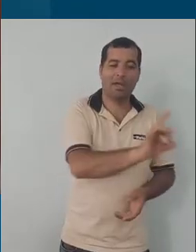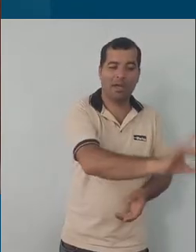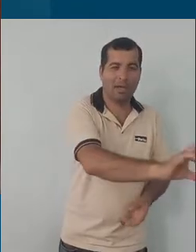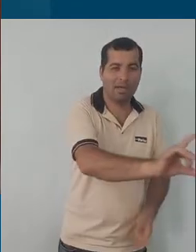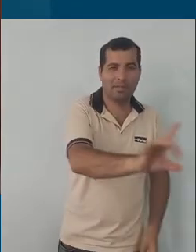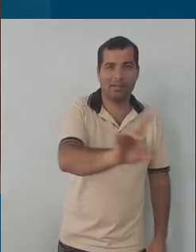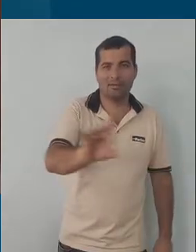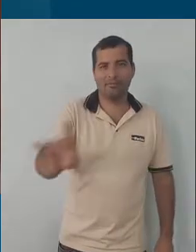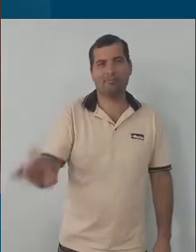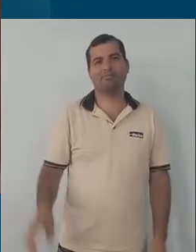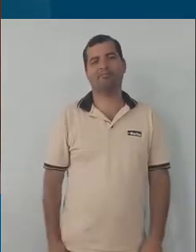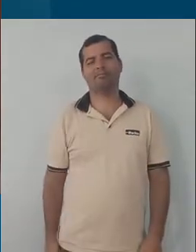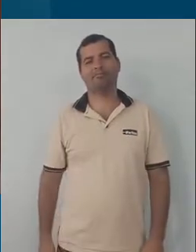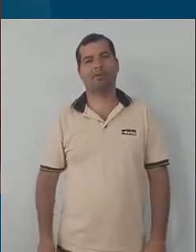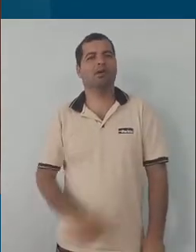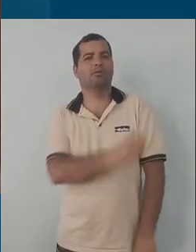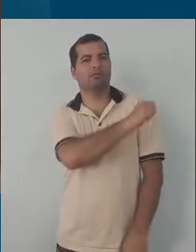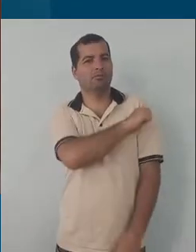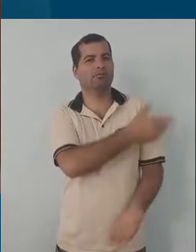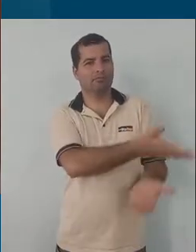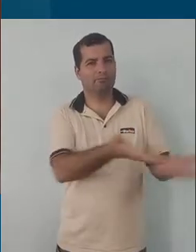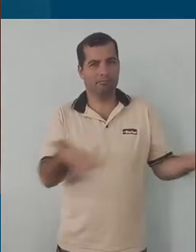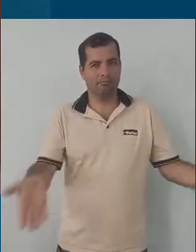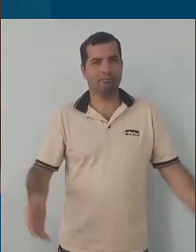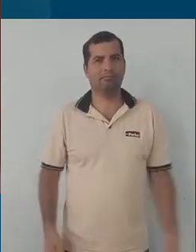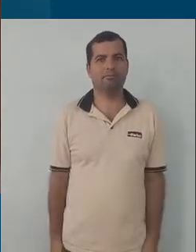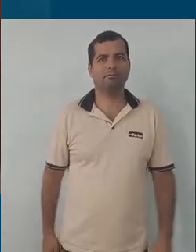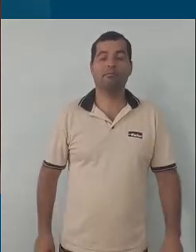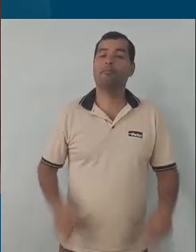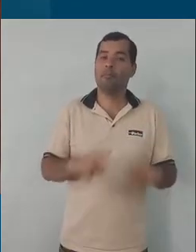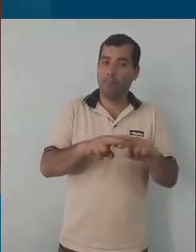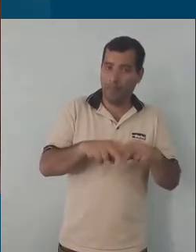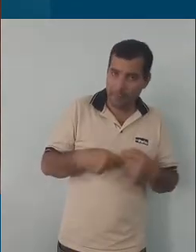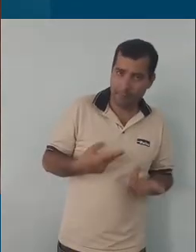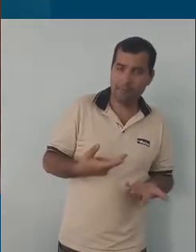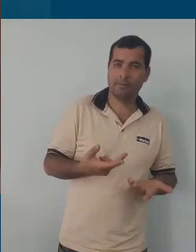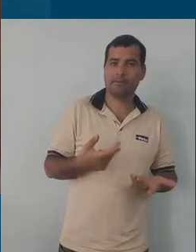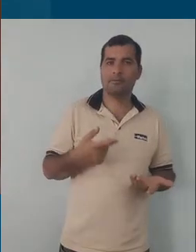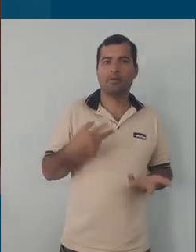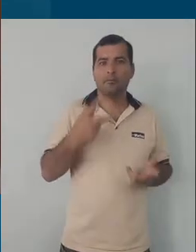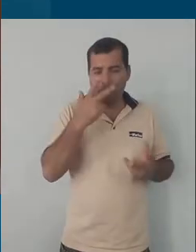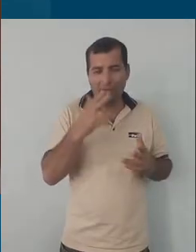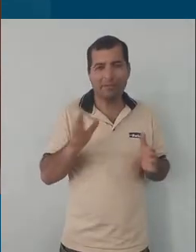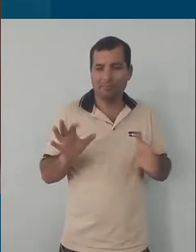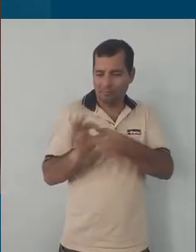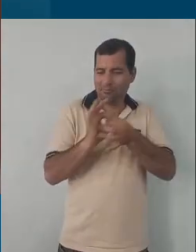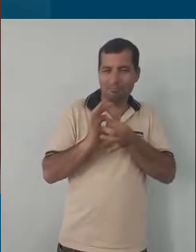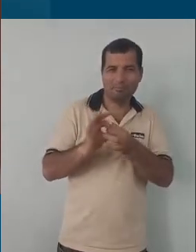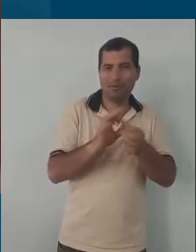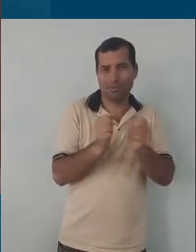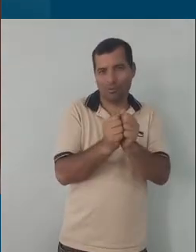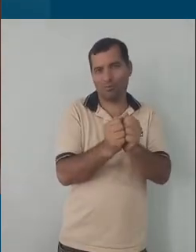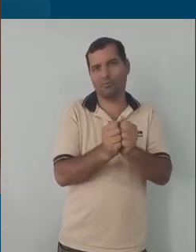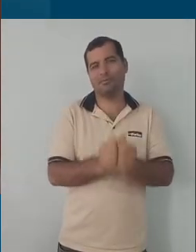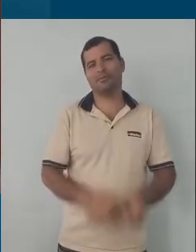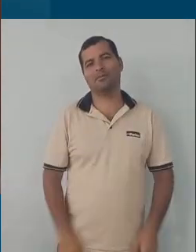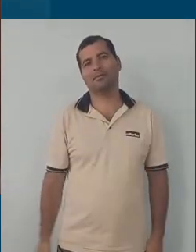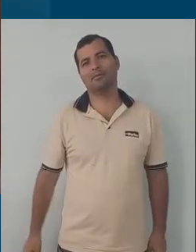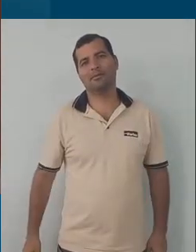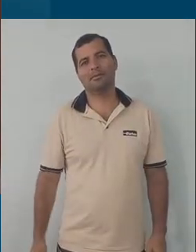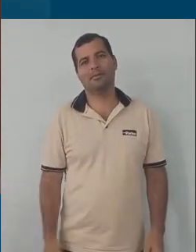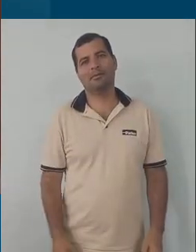pessoa, né? Então, acho que isso aí está tudo muito junto, né?